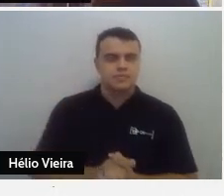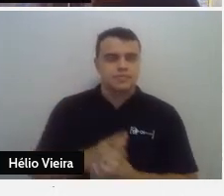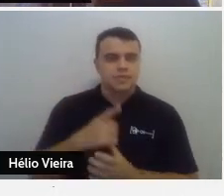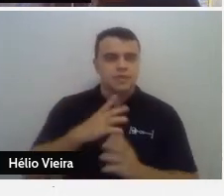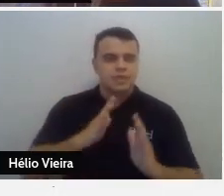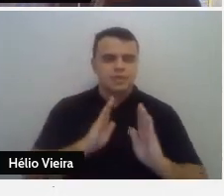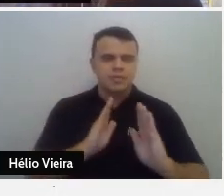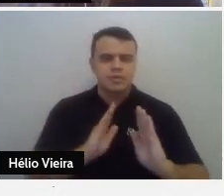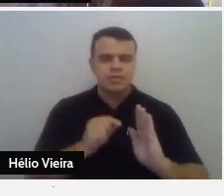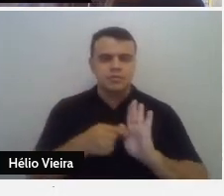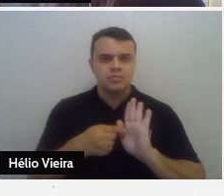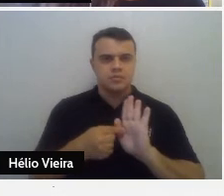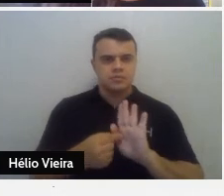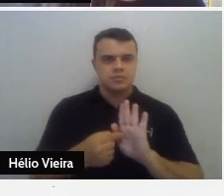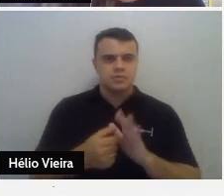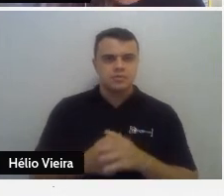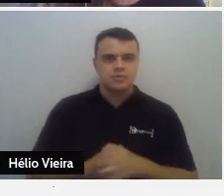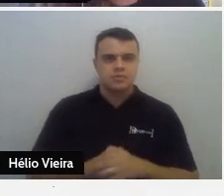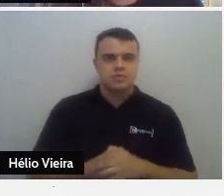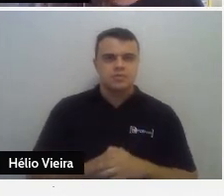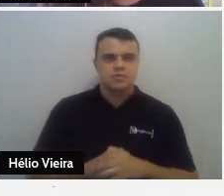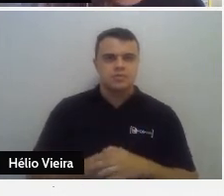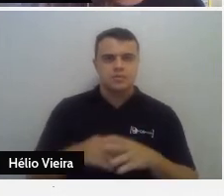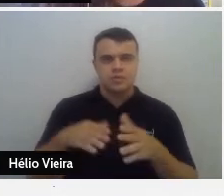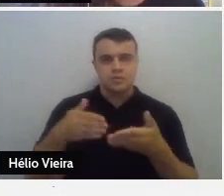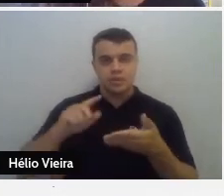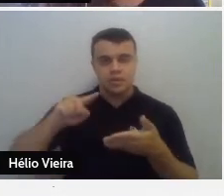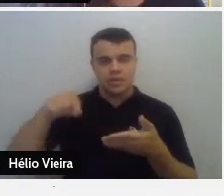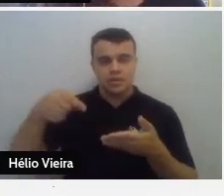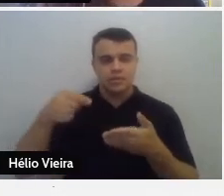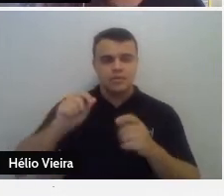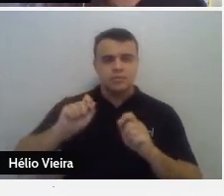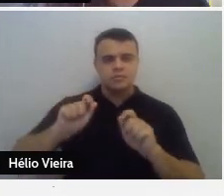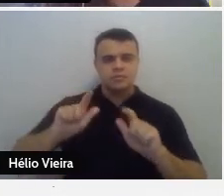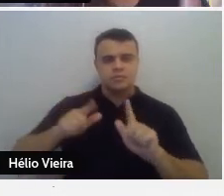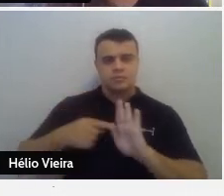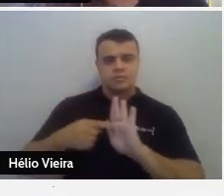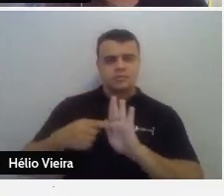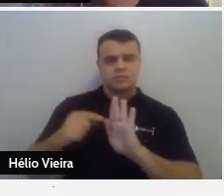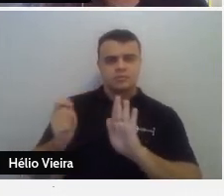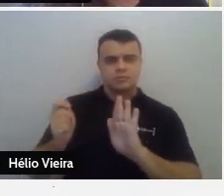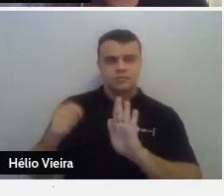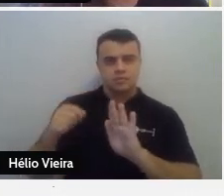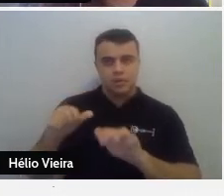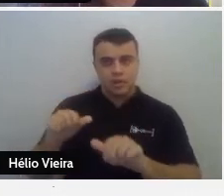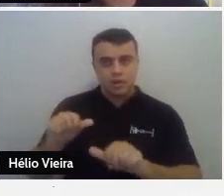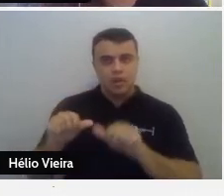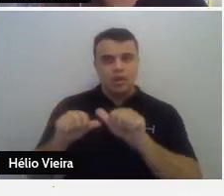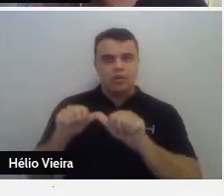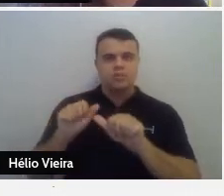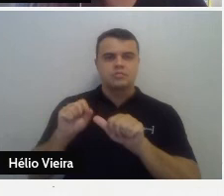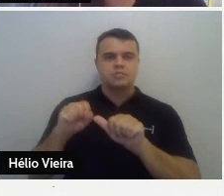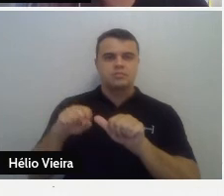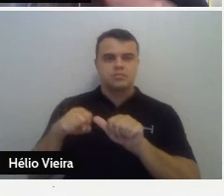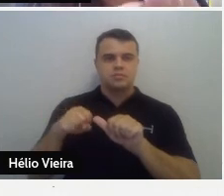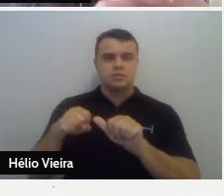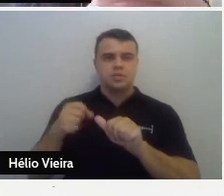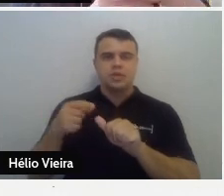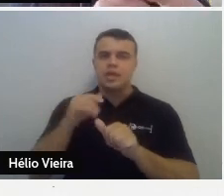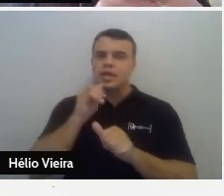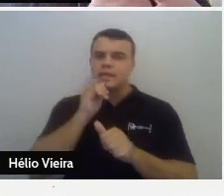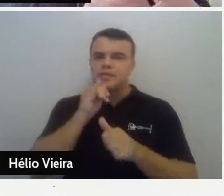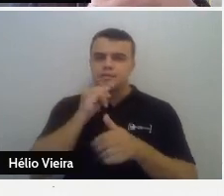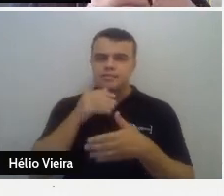de exibição, e depois desse período de exibição pode haver uma troca de obras. Por